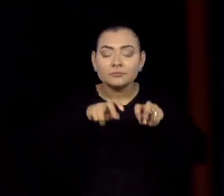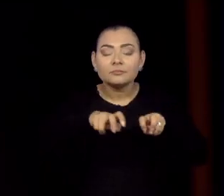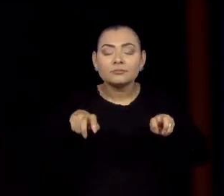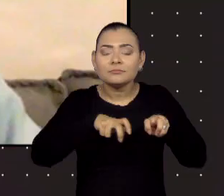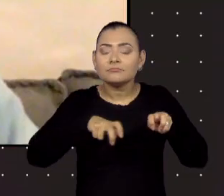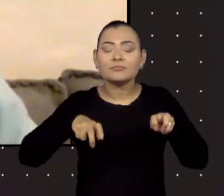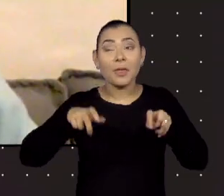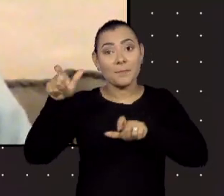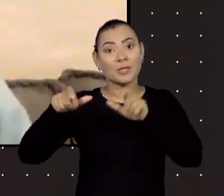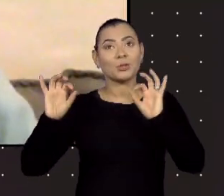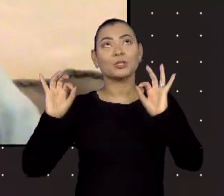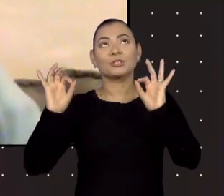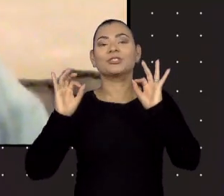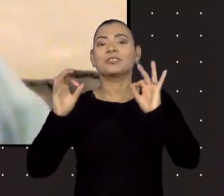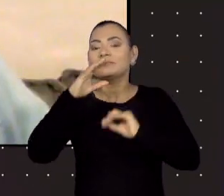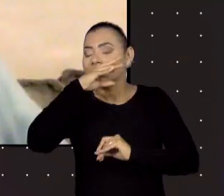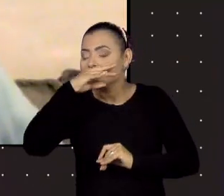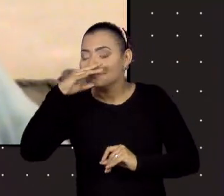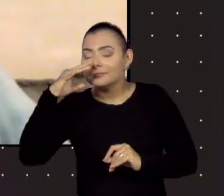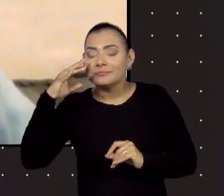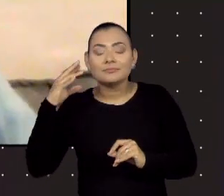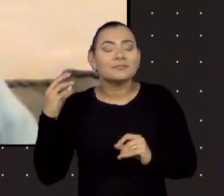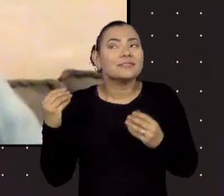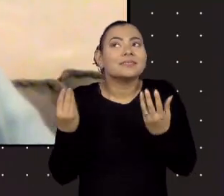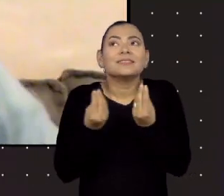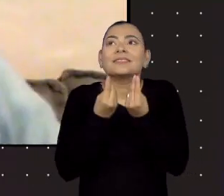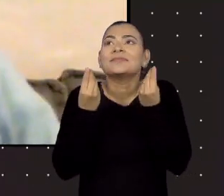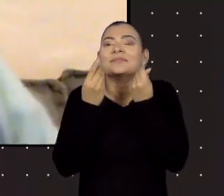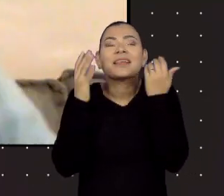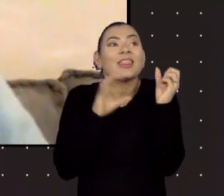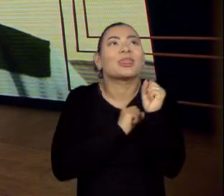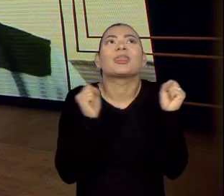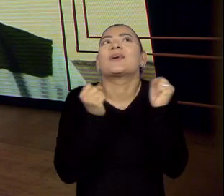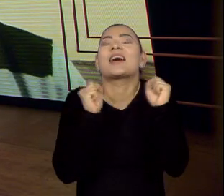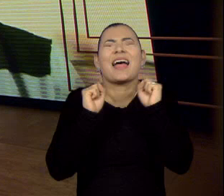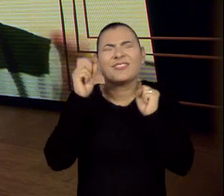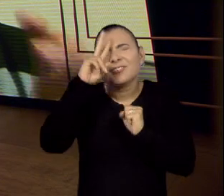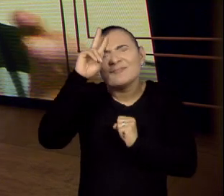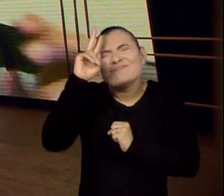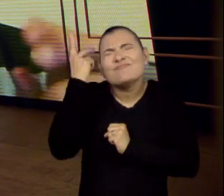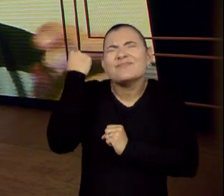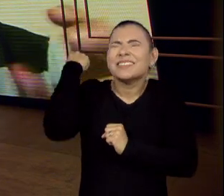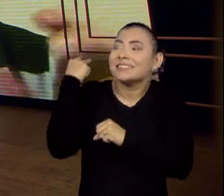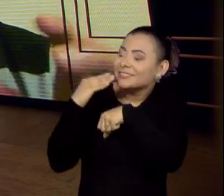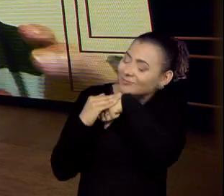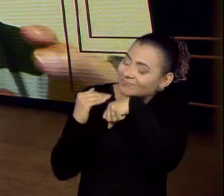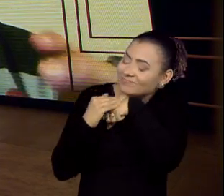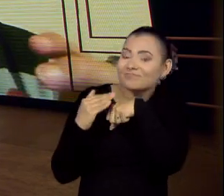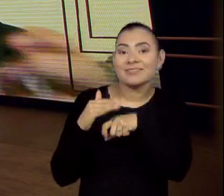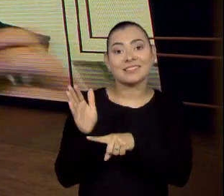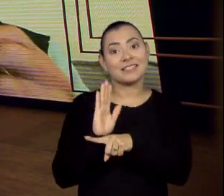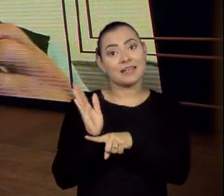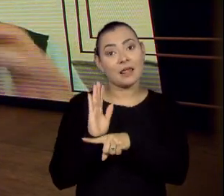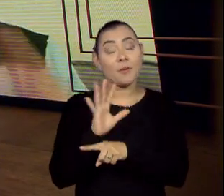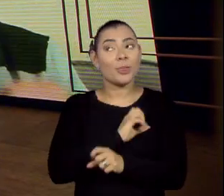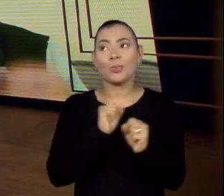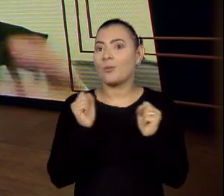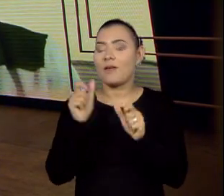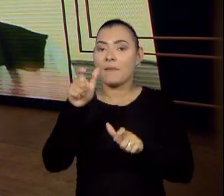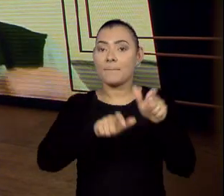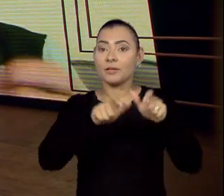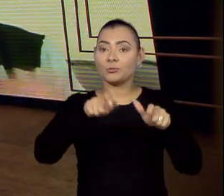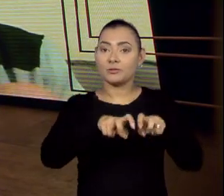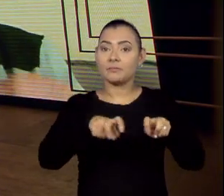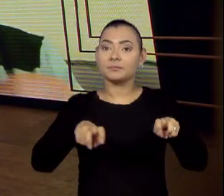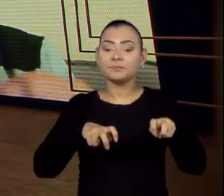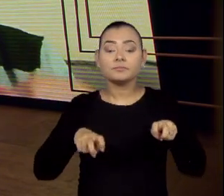no cinema, o cheiro da cera no chão, o cinema era encerado. E, principalmente, uma coisa que me marcava era as pessoas